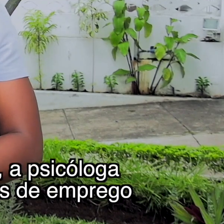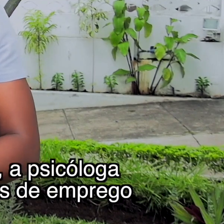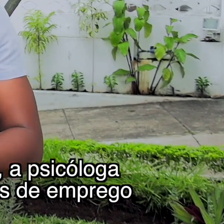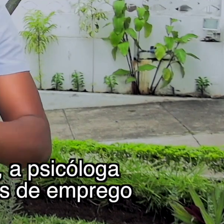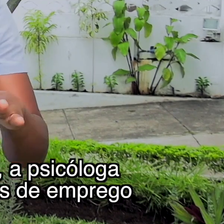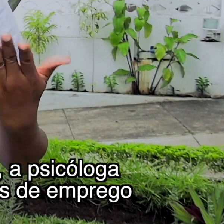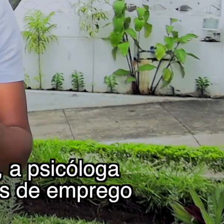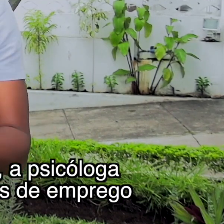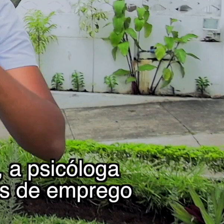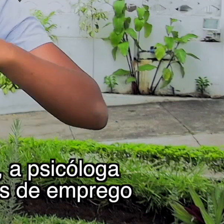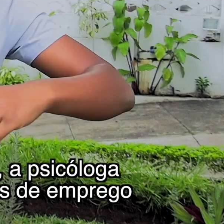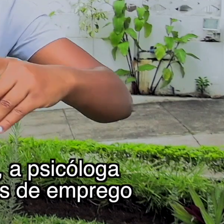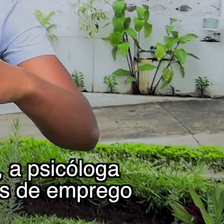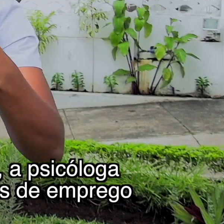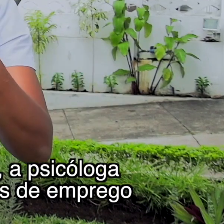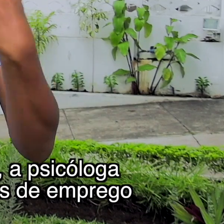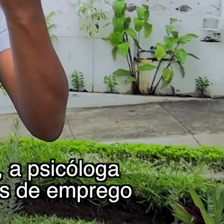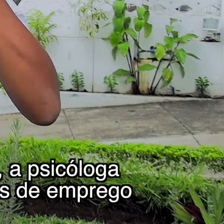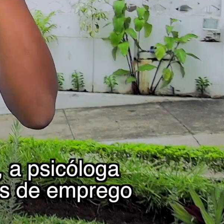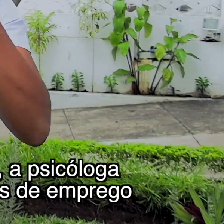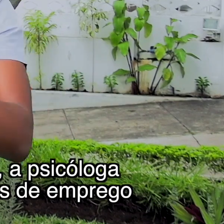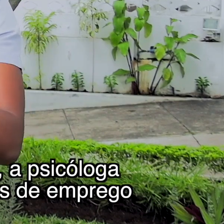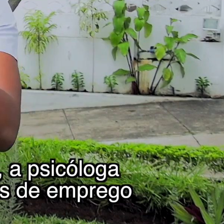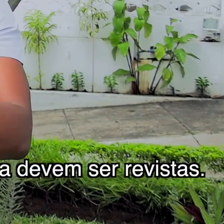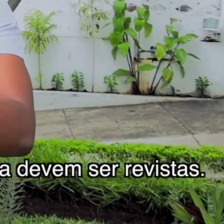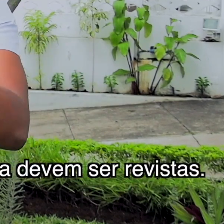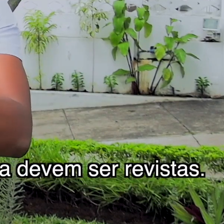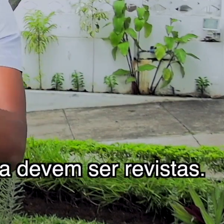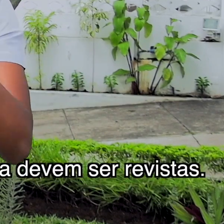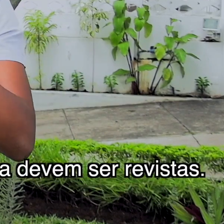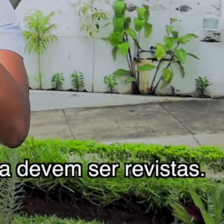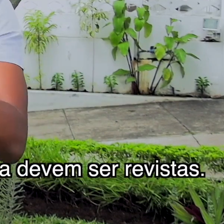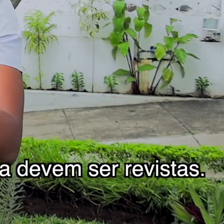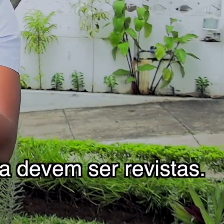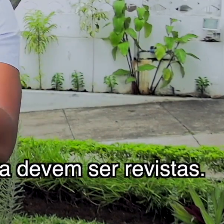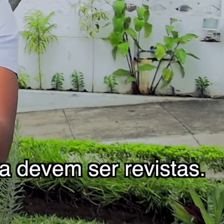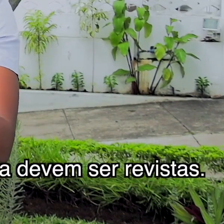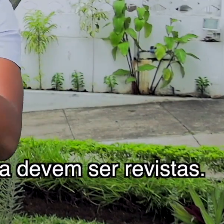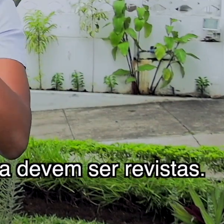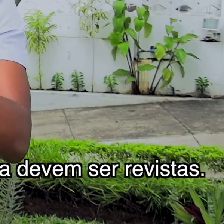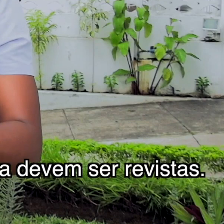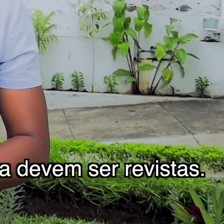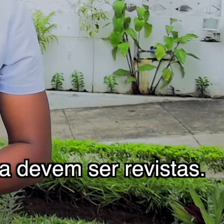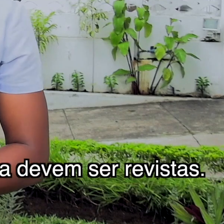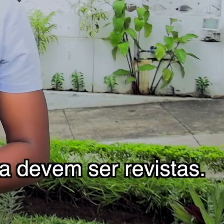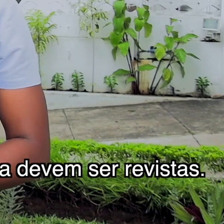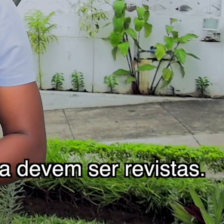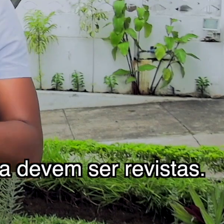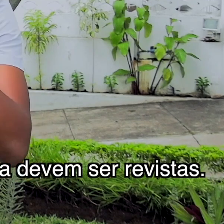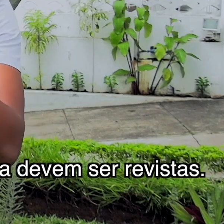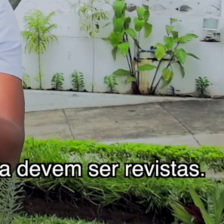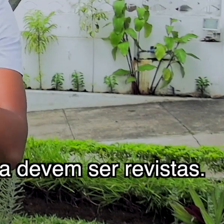Para que haja inclusão efetiva, a psicóloga Muval considera que as políticas de emprego e formação para as pessoas com deficiência devem